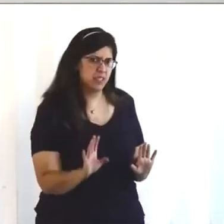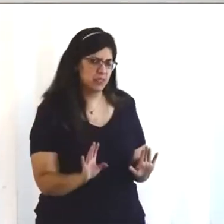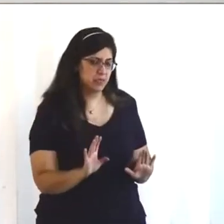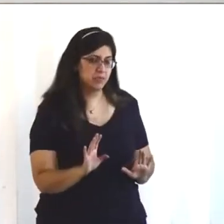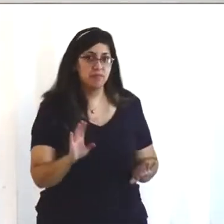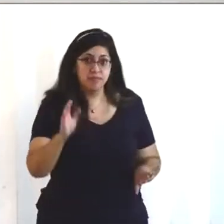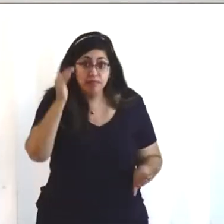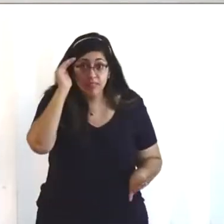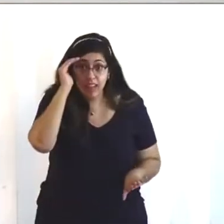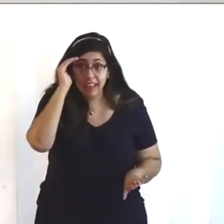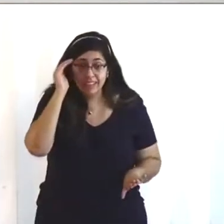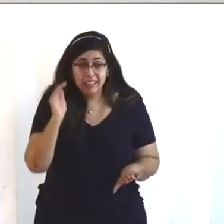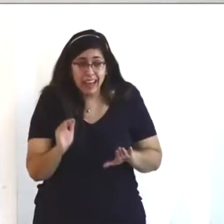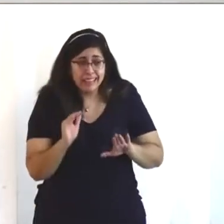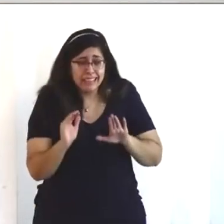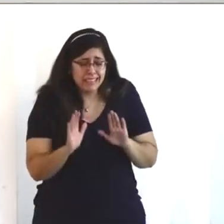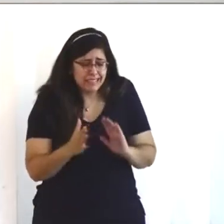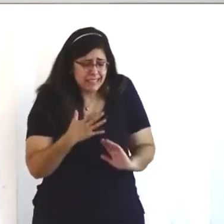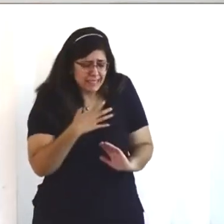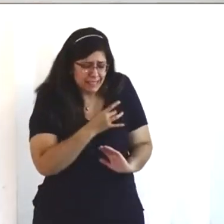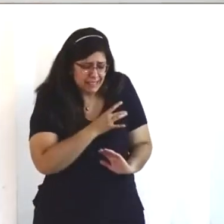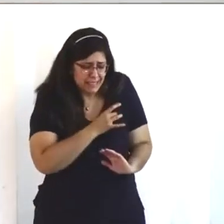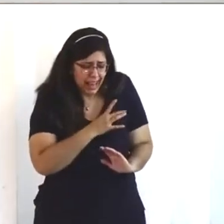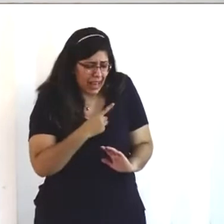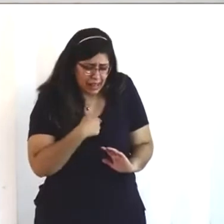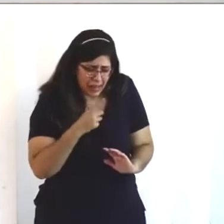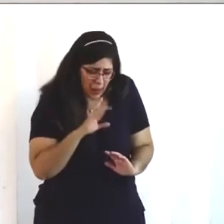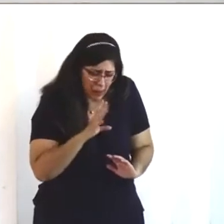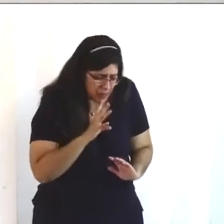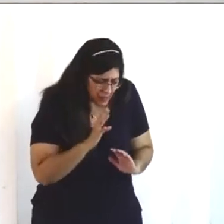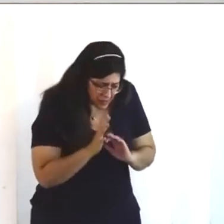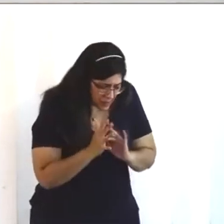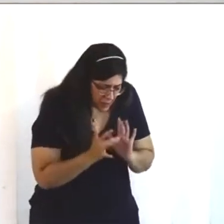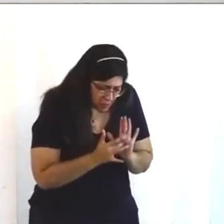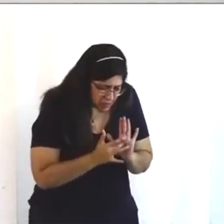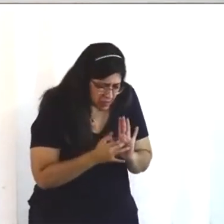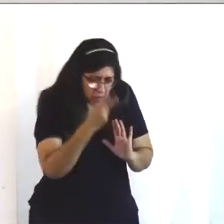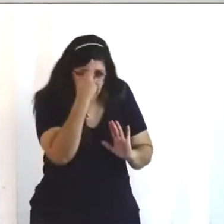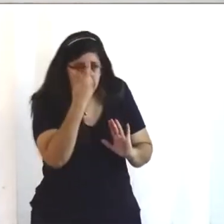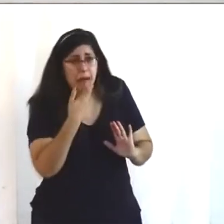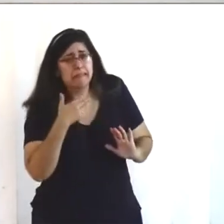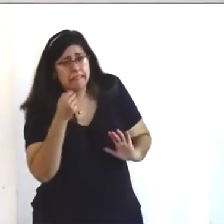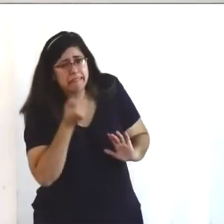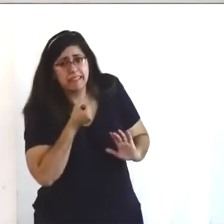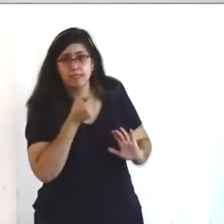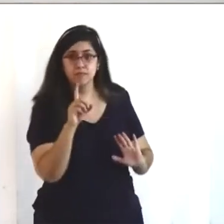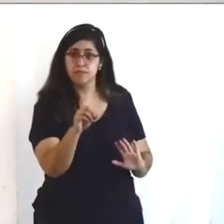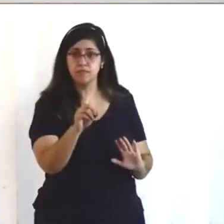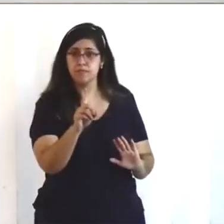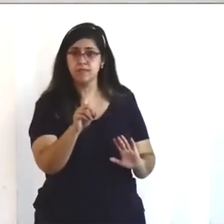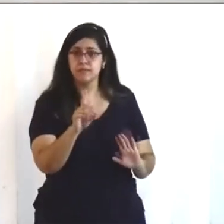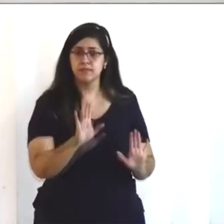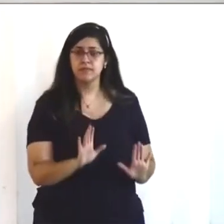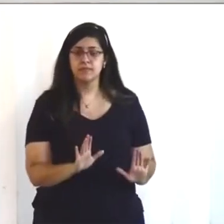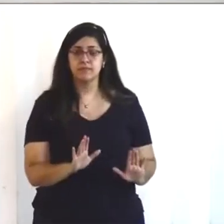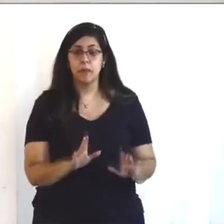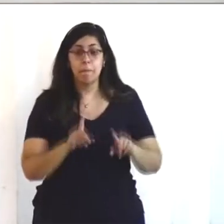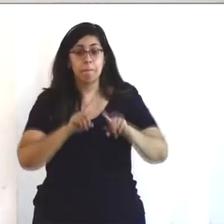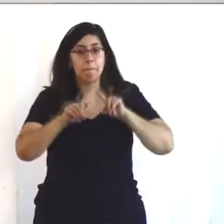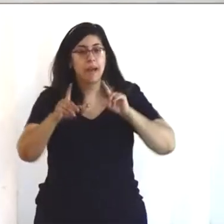que se exprime, e não é necessariamente o suicídio, o pecado contra o Espírito Santo. São coisas que